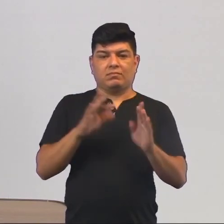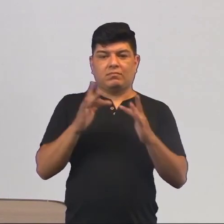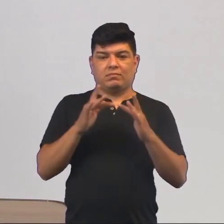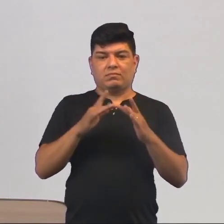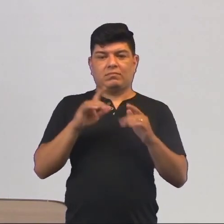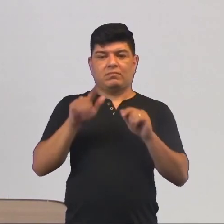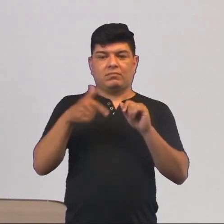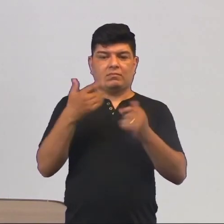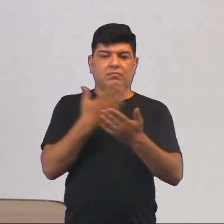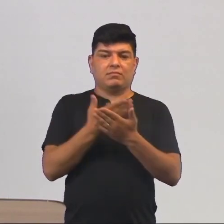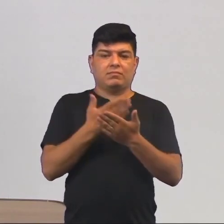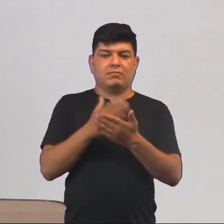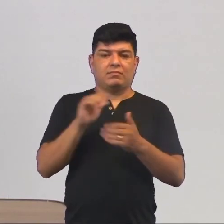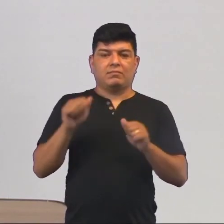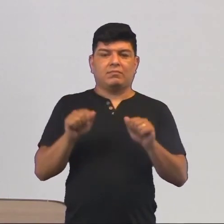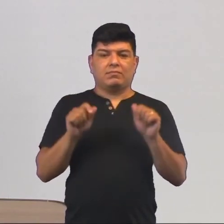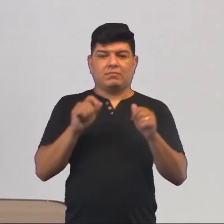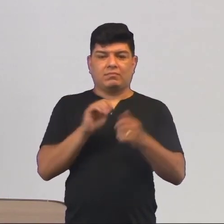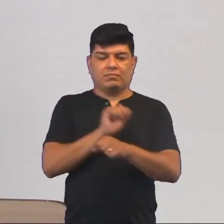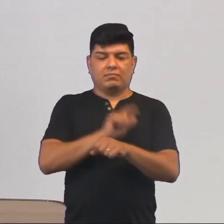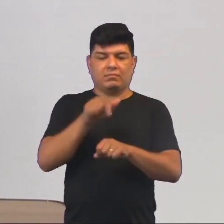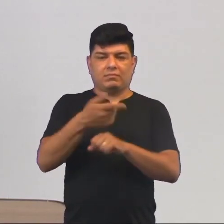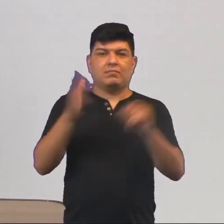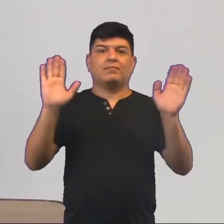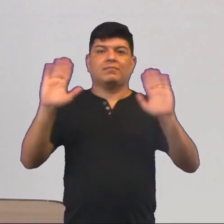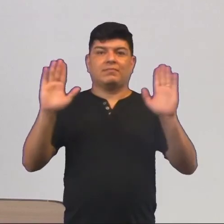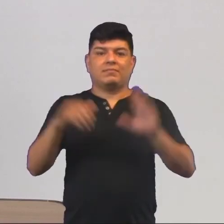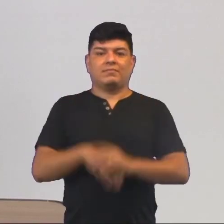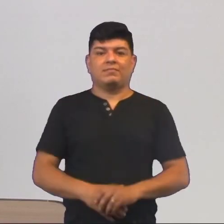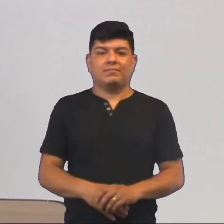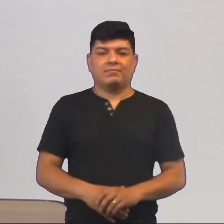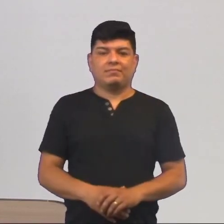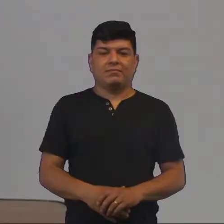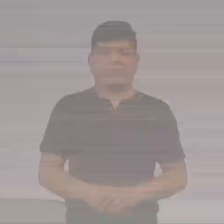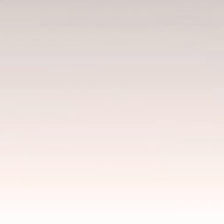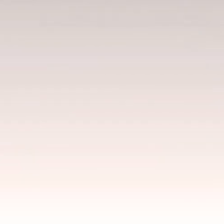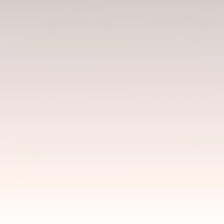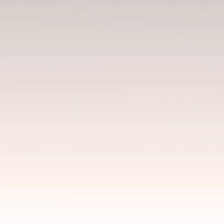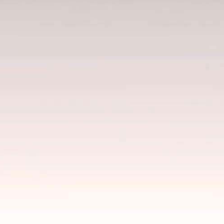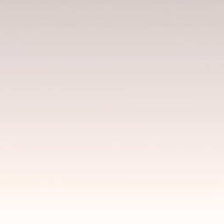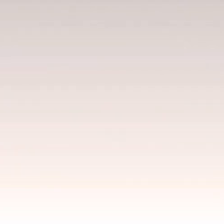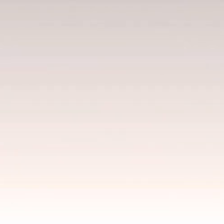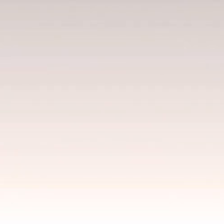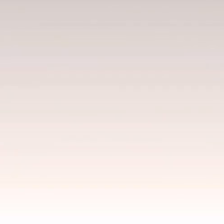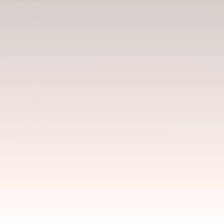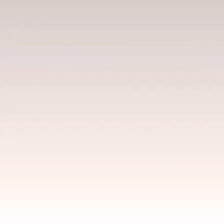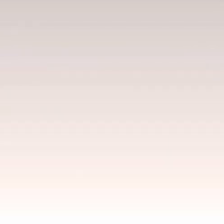ter acesso a essa aula e muitas outras. Eu te aguardo na próxima. Tchau, tchau.